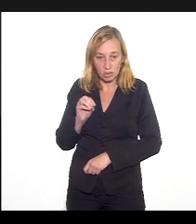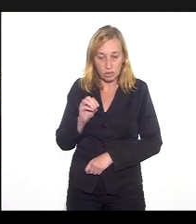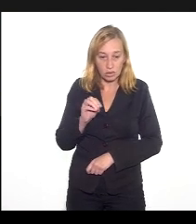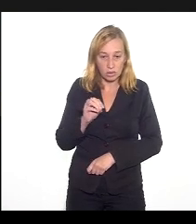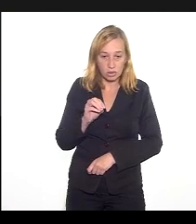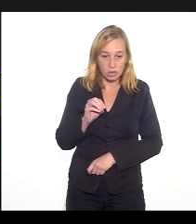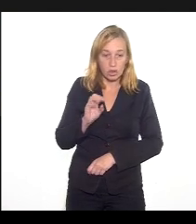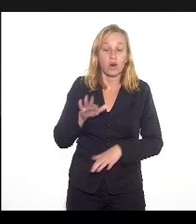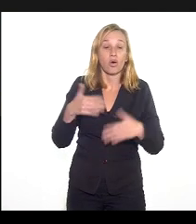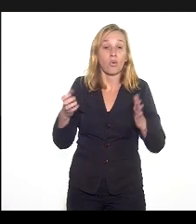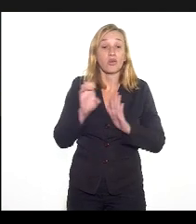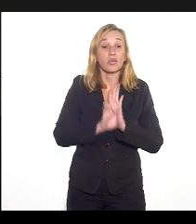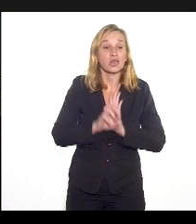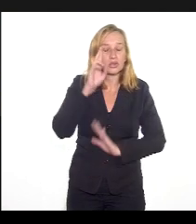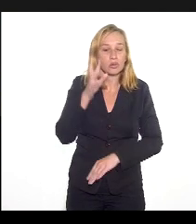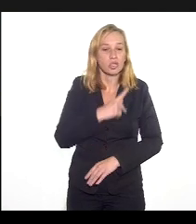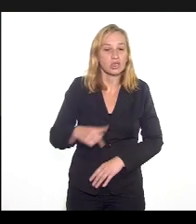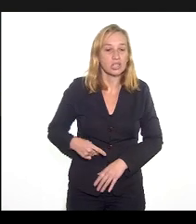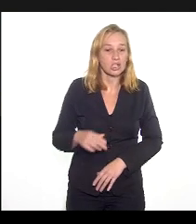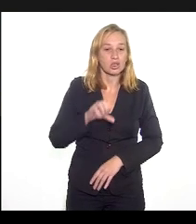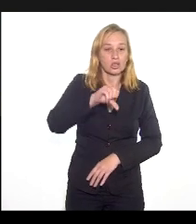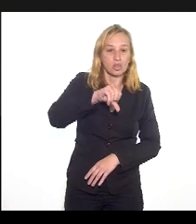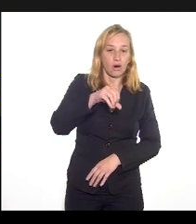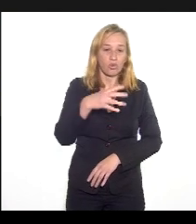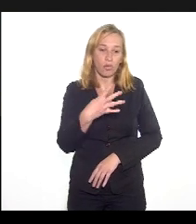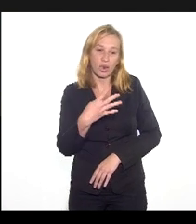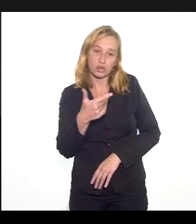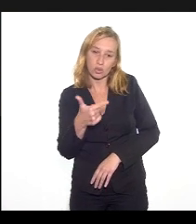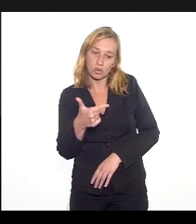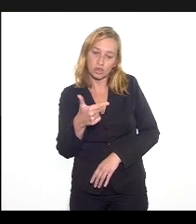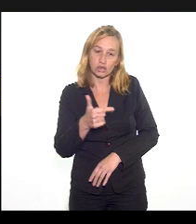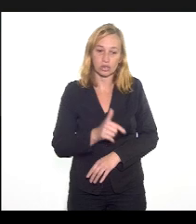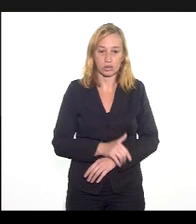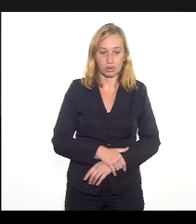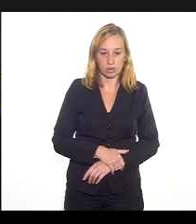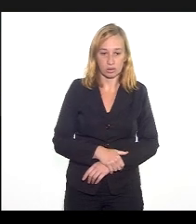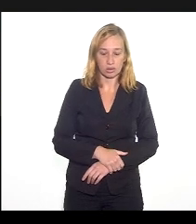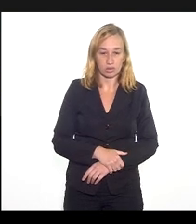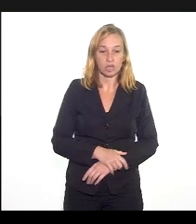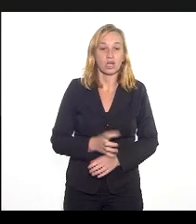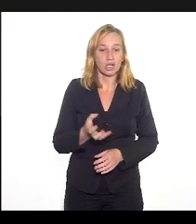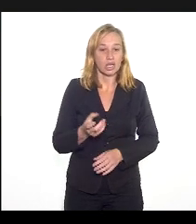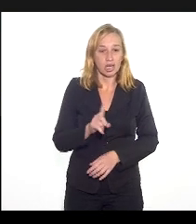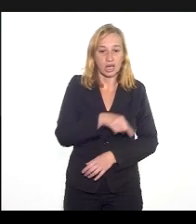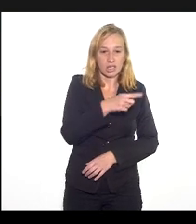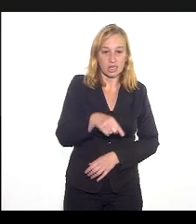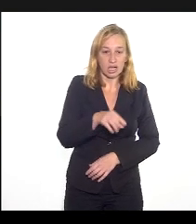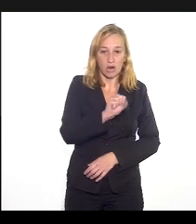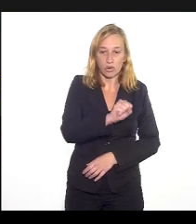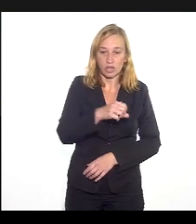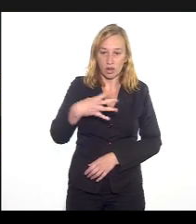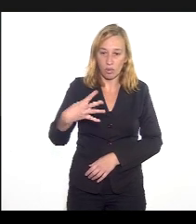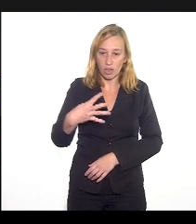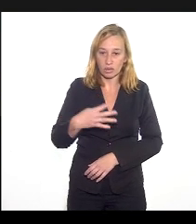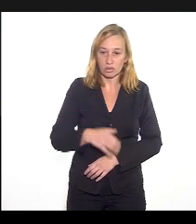Qual é a emenda, presidente? É 942. 942. E quero rejeitar 84.